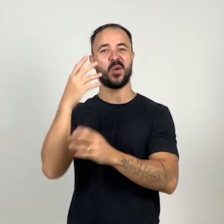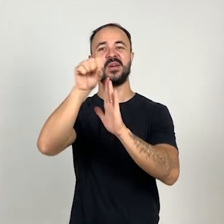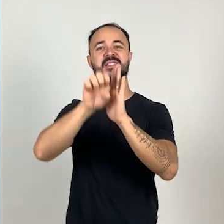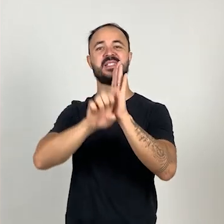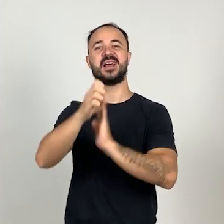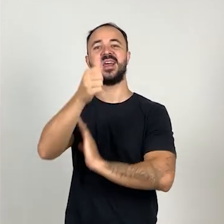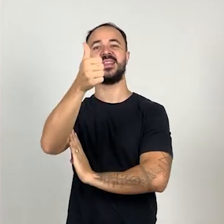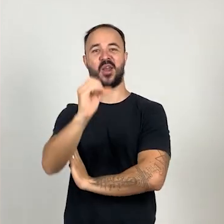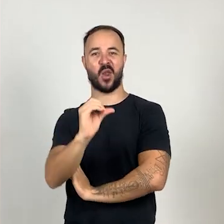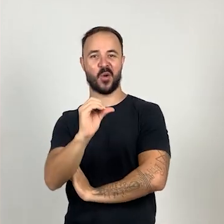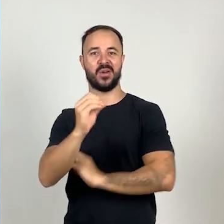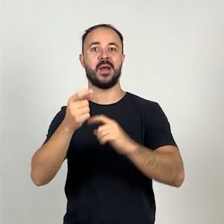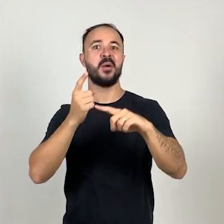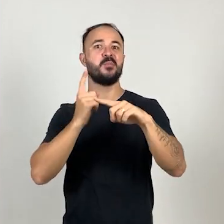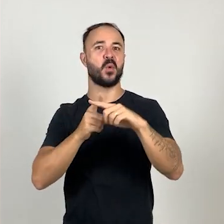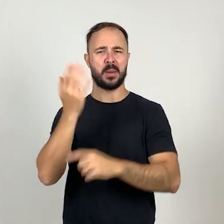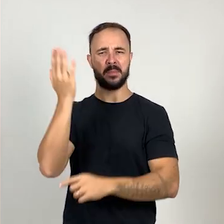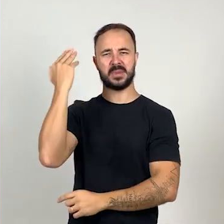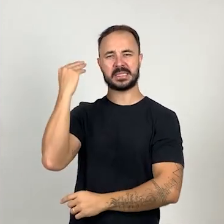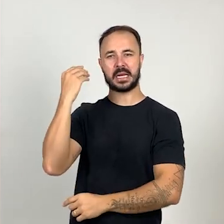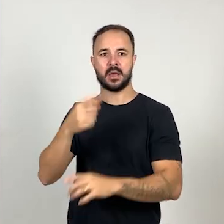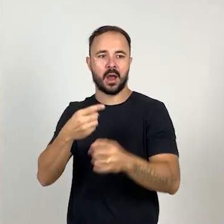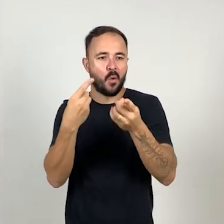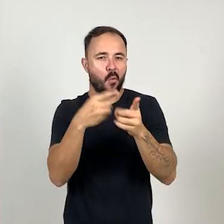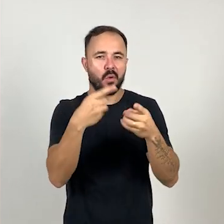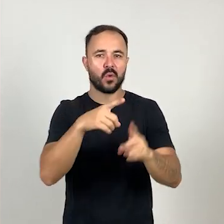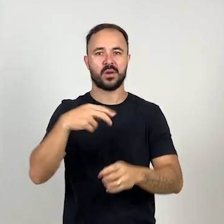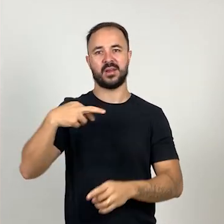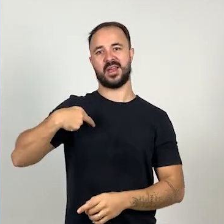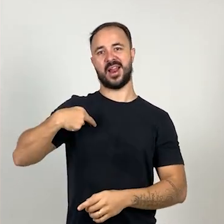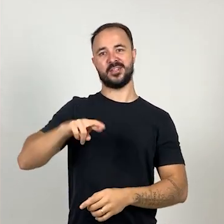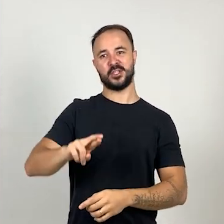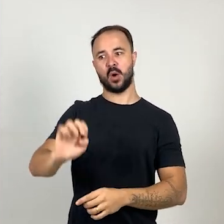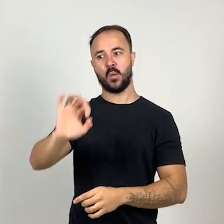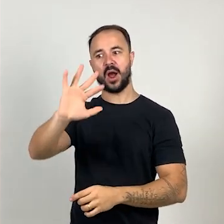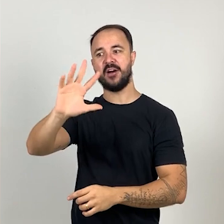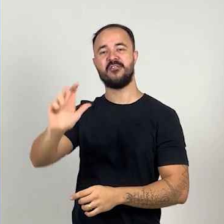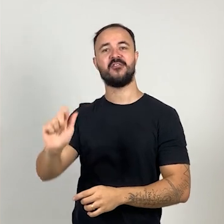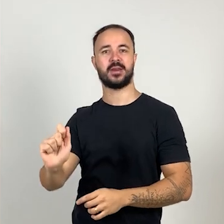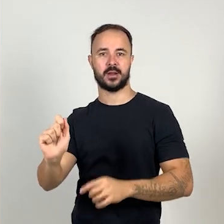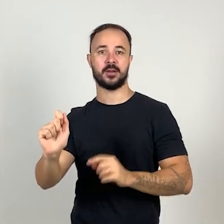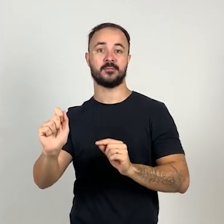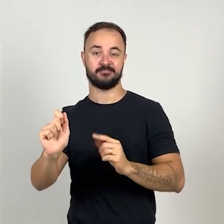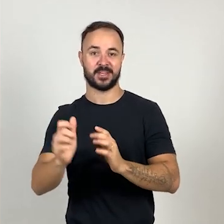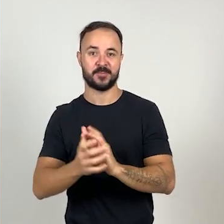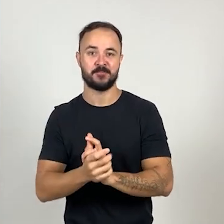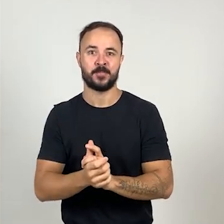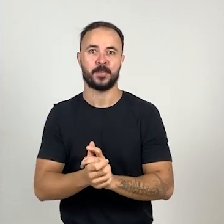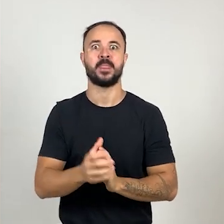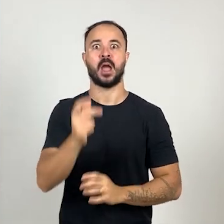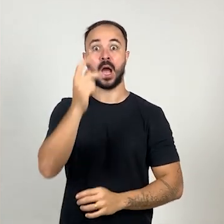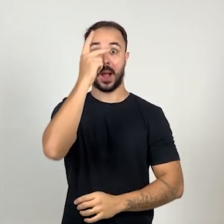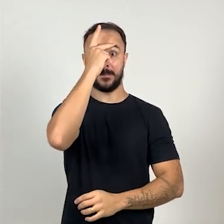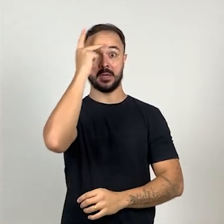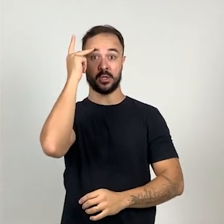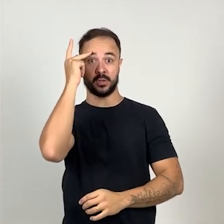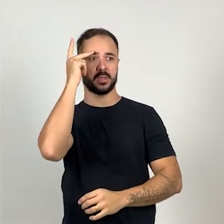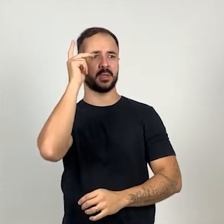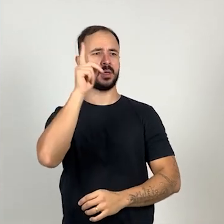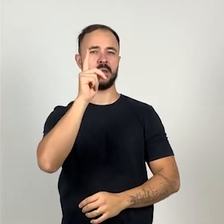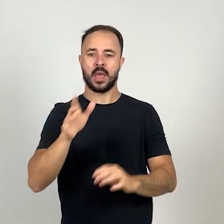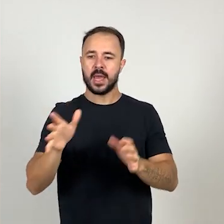meio a perseguições a religiões afro-brasileiras. Ela incitava as pessoas a destruírem